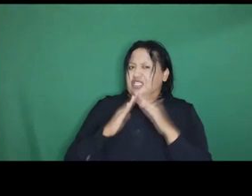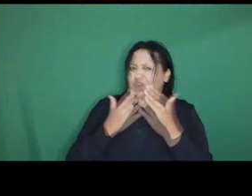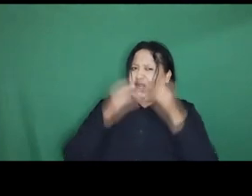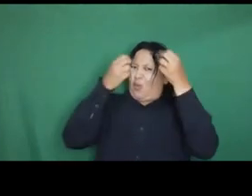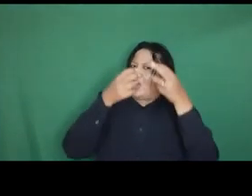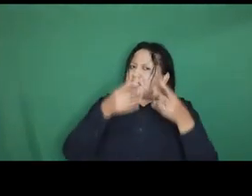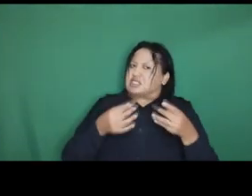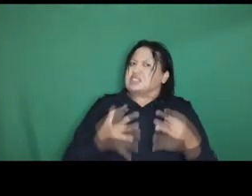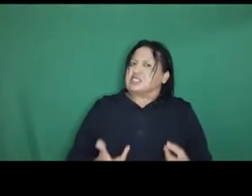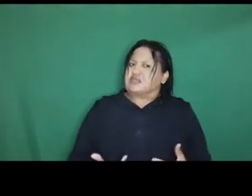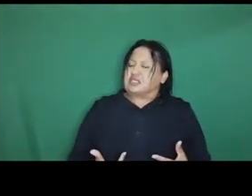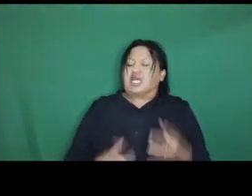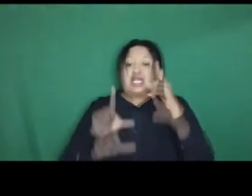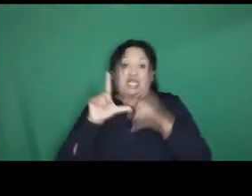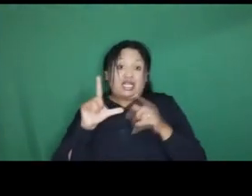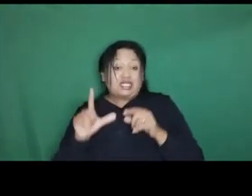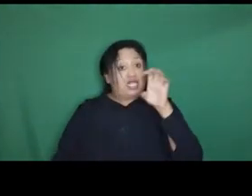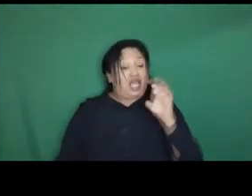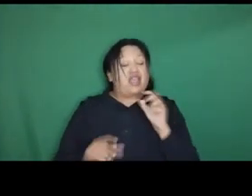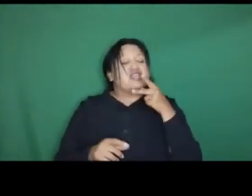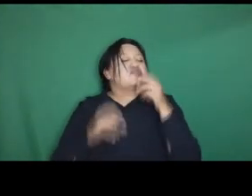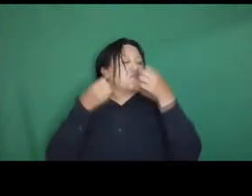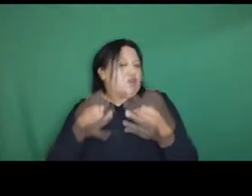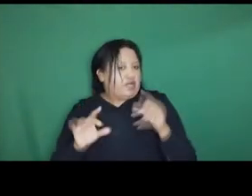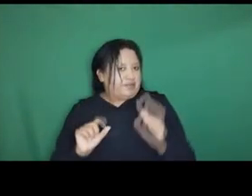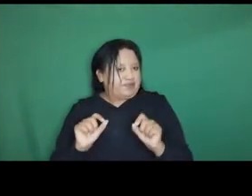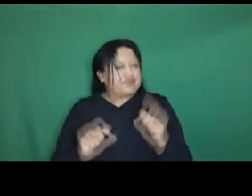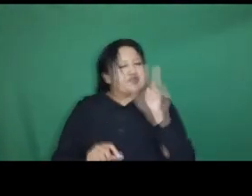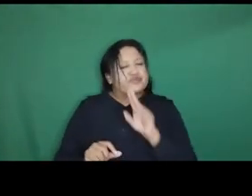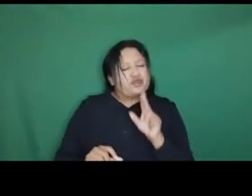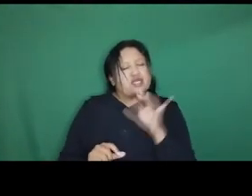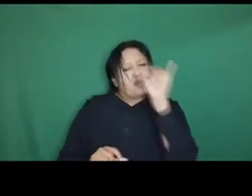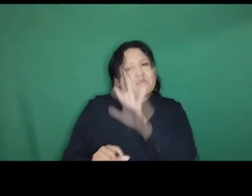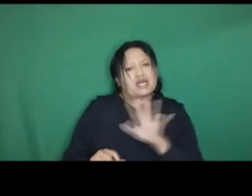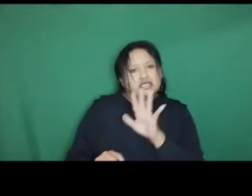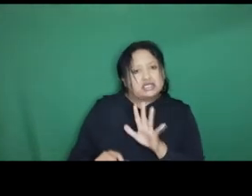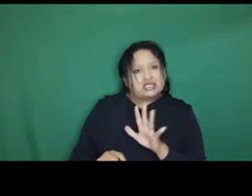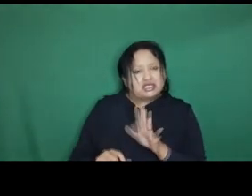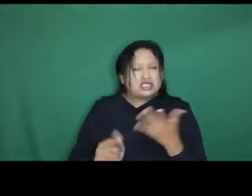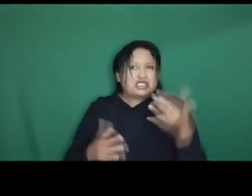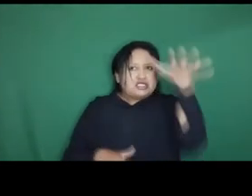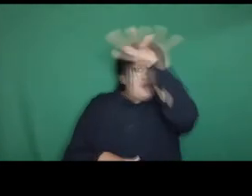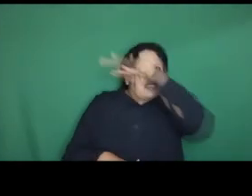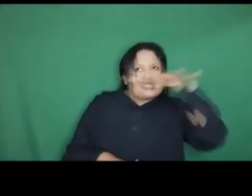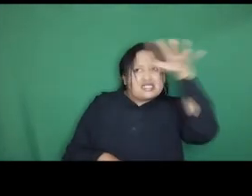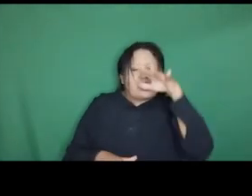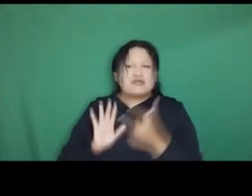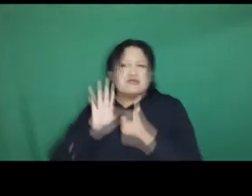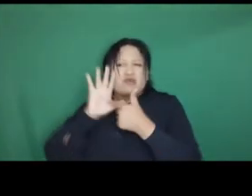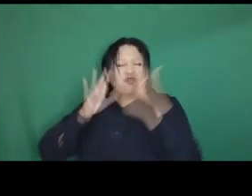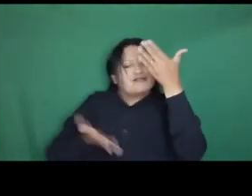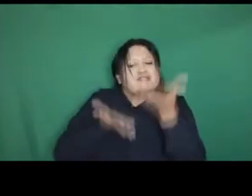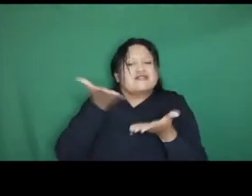quantitativa e na letra e diz assim utiliza modelos espaciais e apresenta necessidade de tratamento